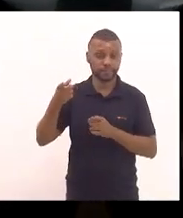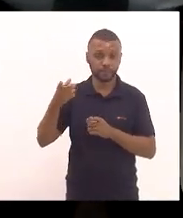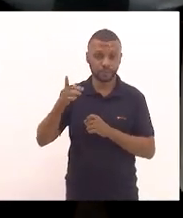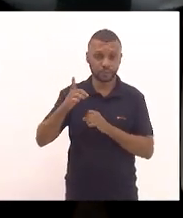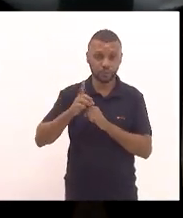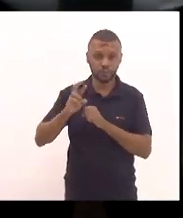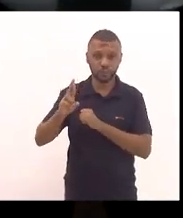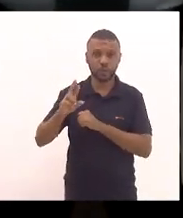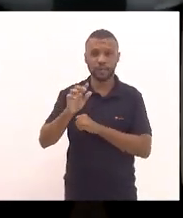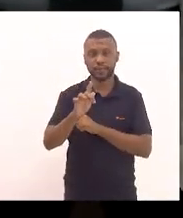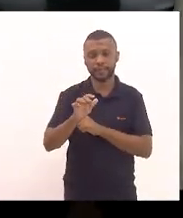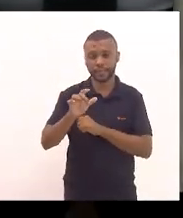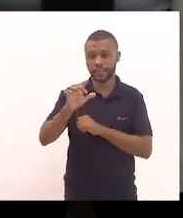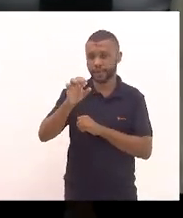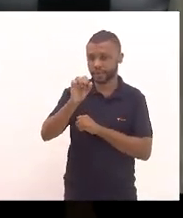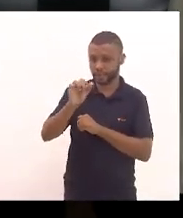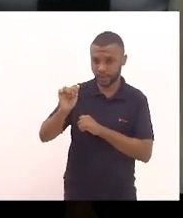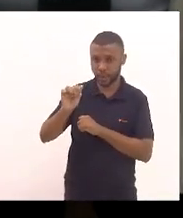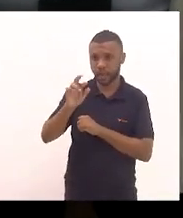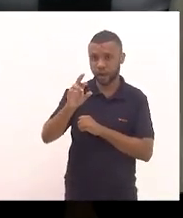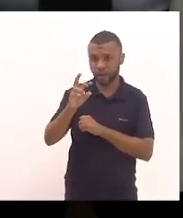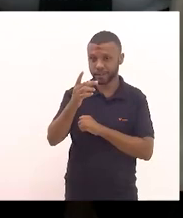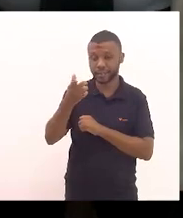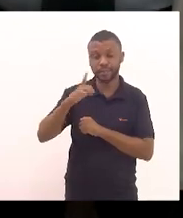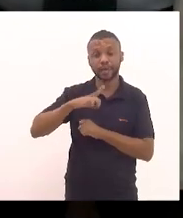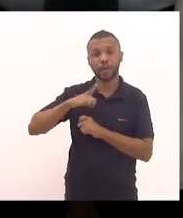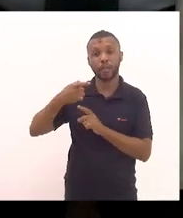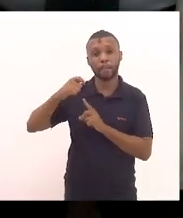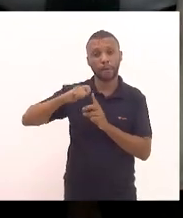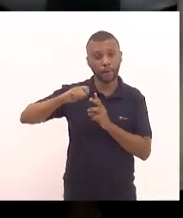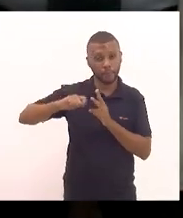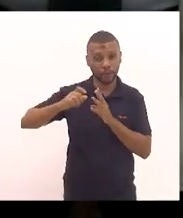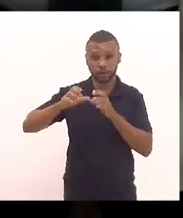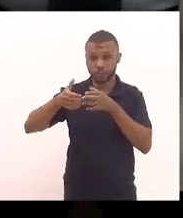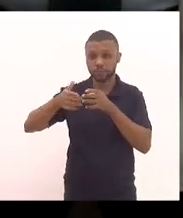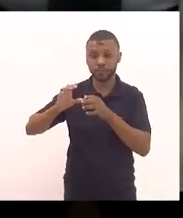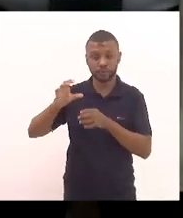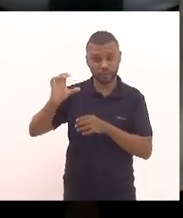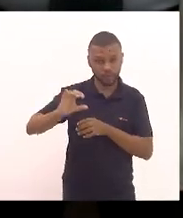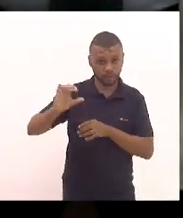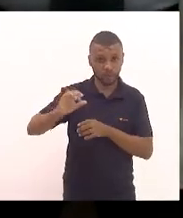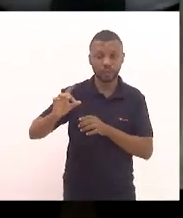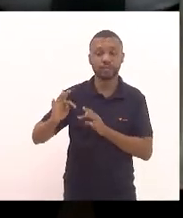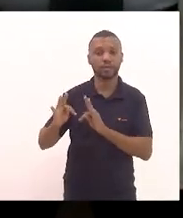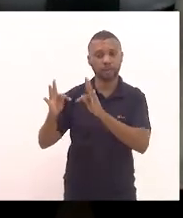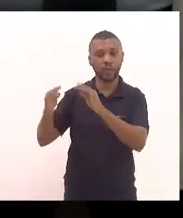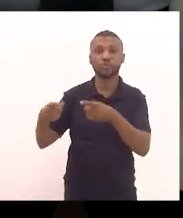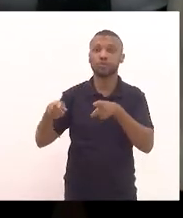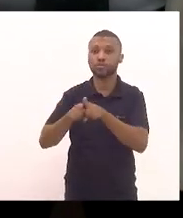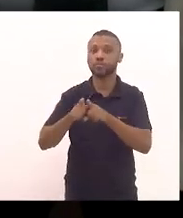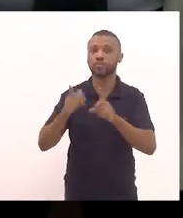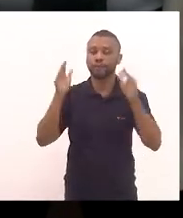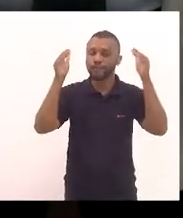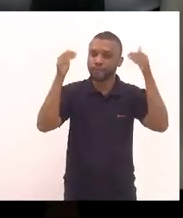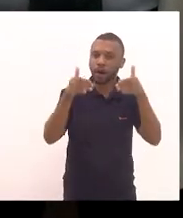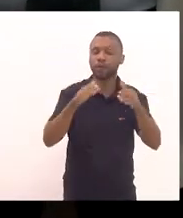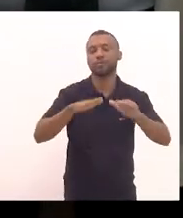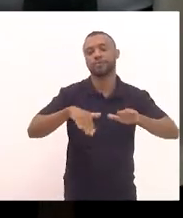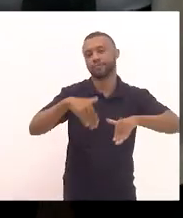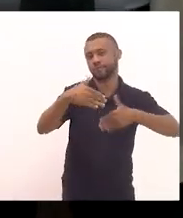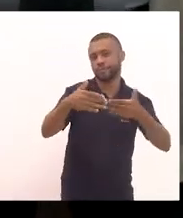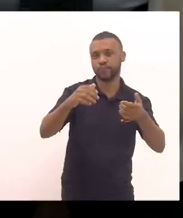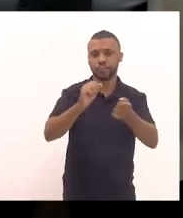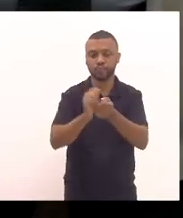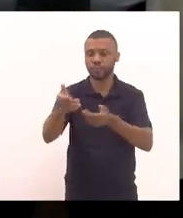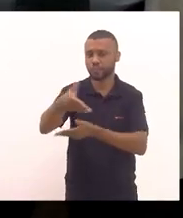Ciliano, e já faz alguns meses que a Comissão de Ciência e Tecnologia, com o Fórum de Desenvolvimento e com a comunidade científica do Estado,